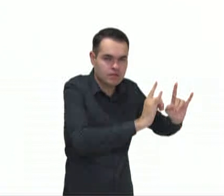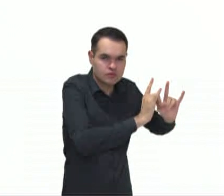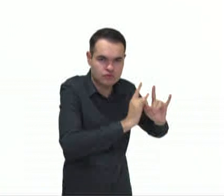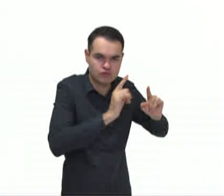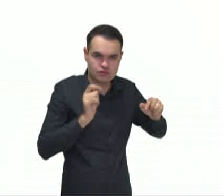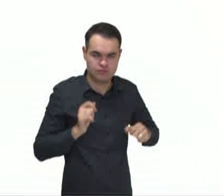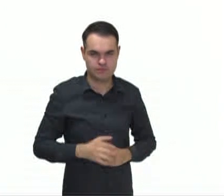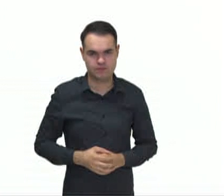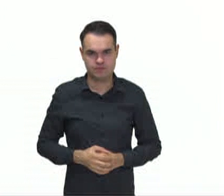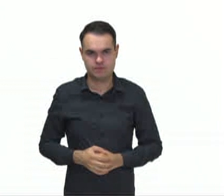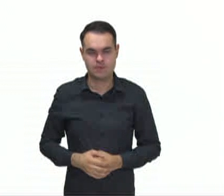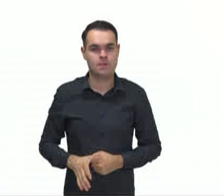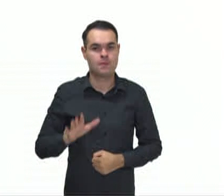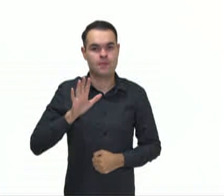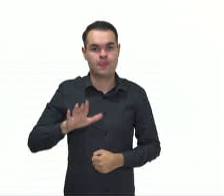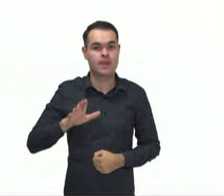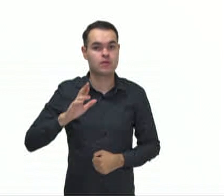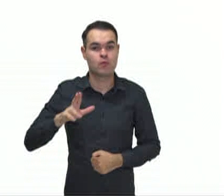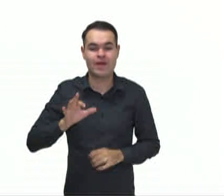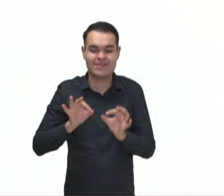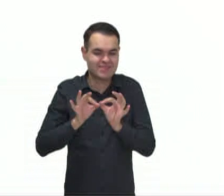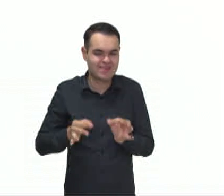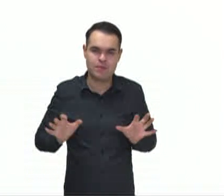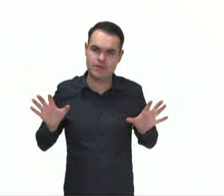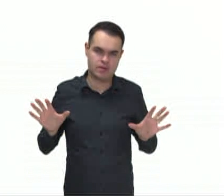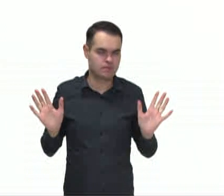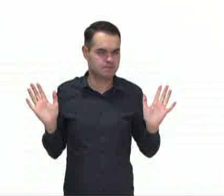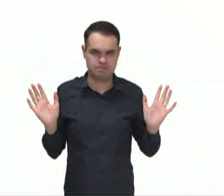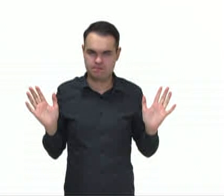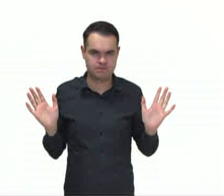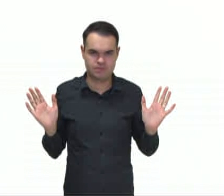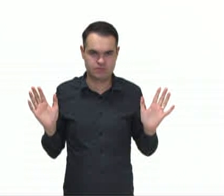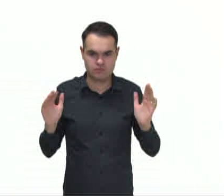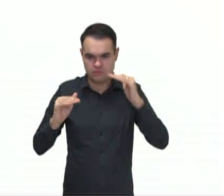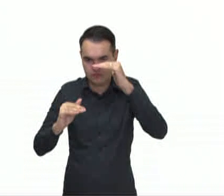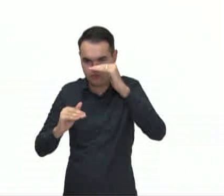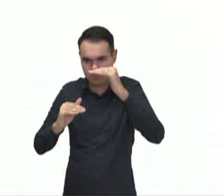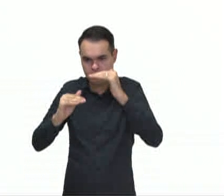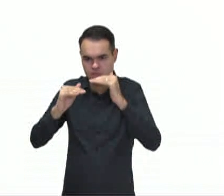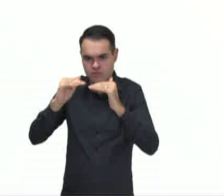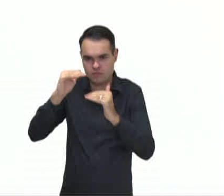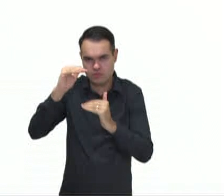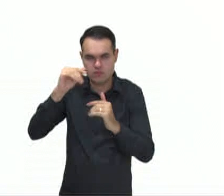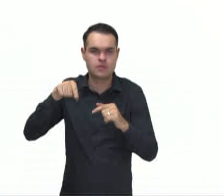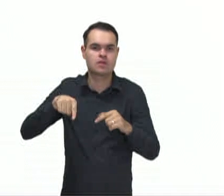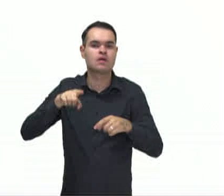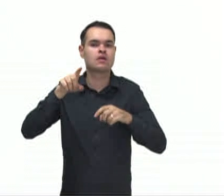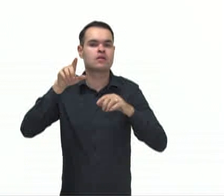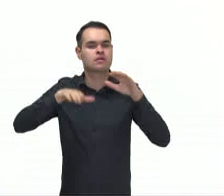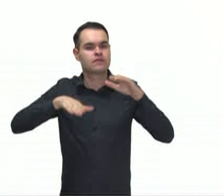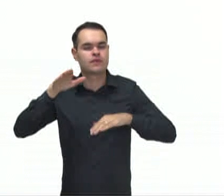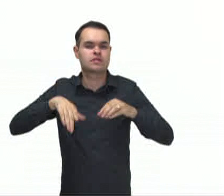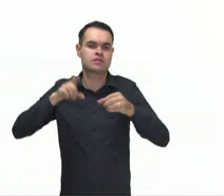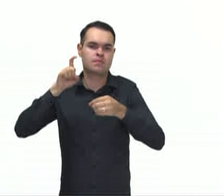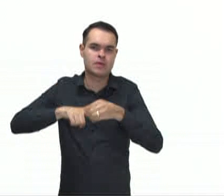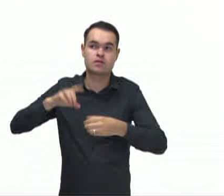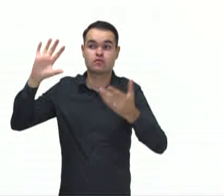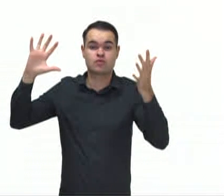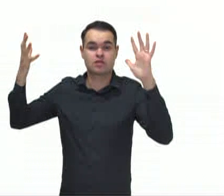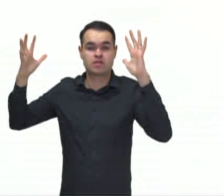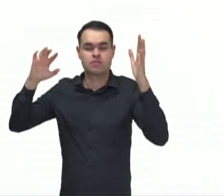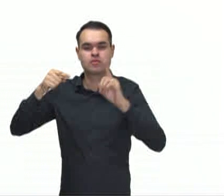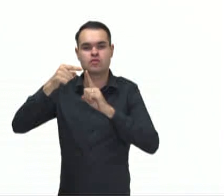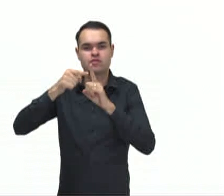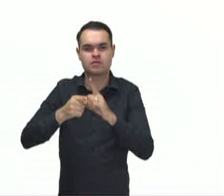as coisas não acontecem de forma tão simples assim. O efeito da convecção depende também do clima e do tipo